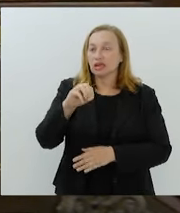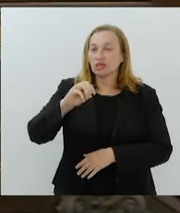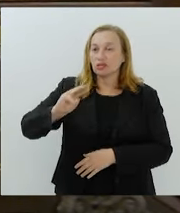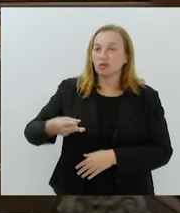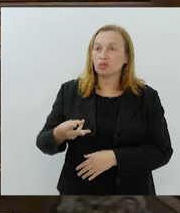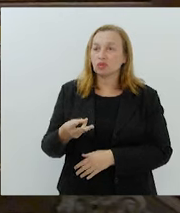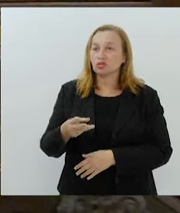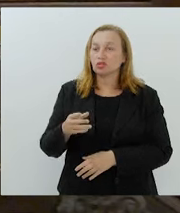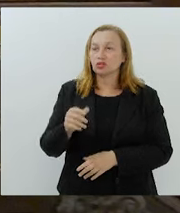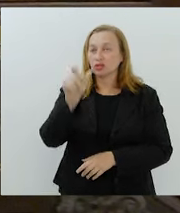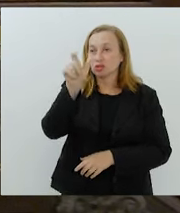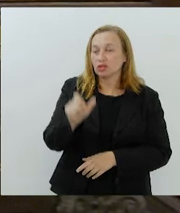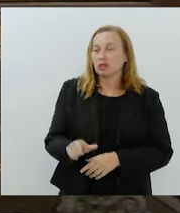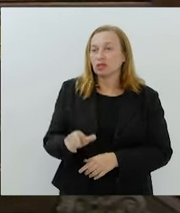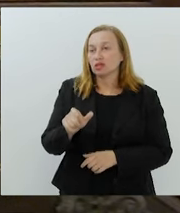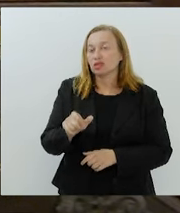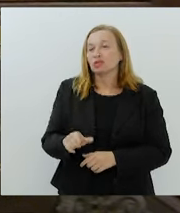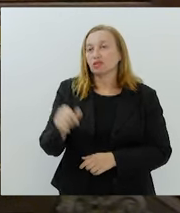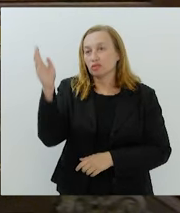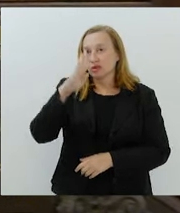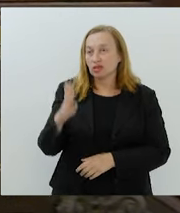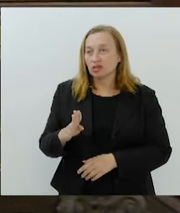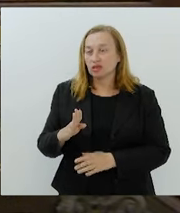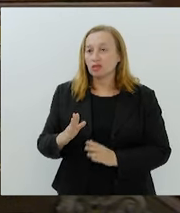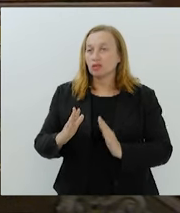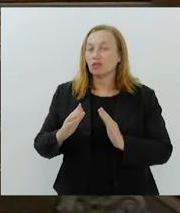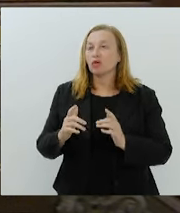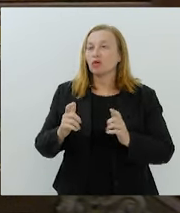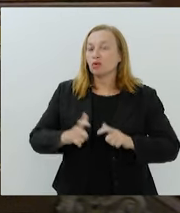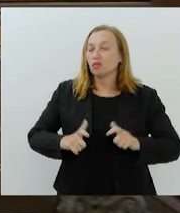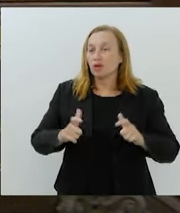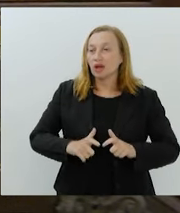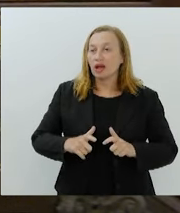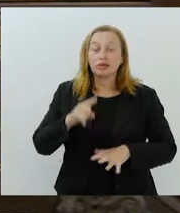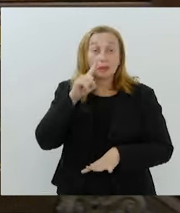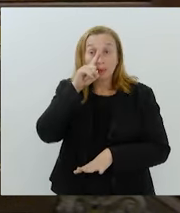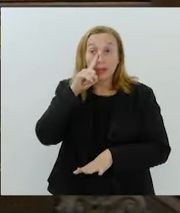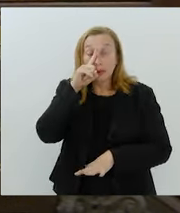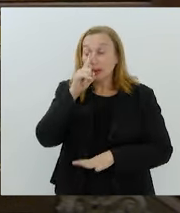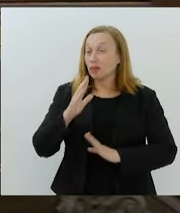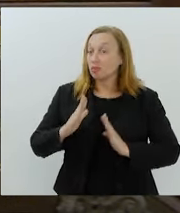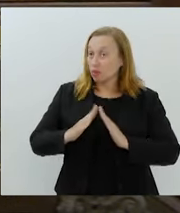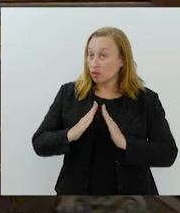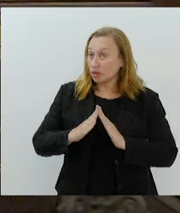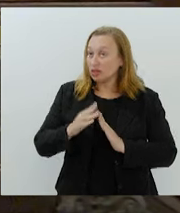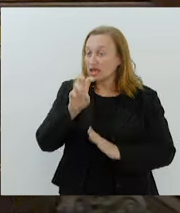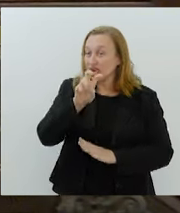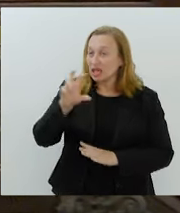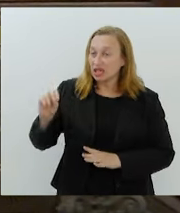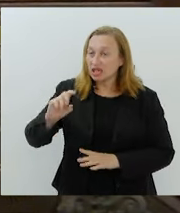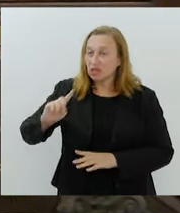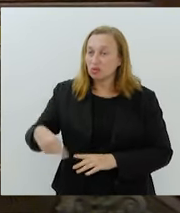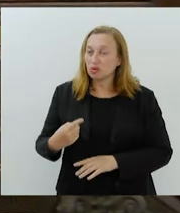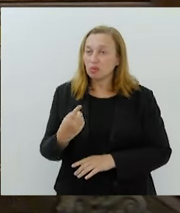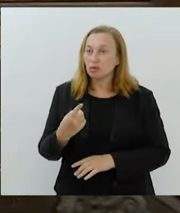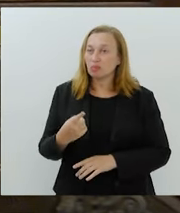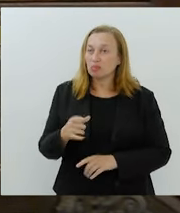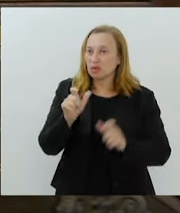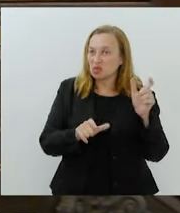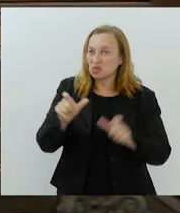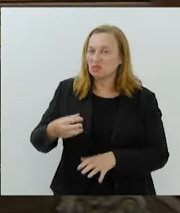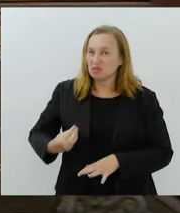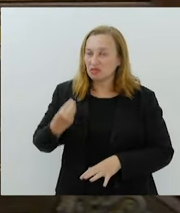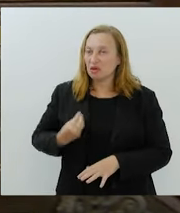SEMADEM, em áreas de risco. Só no município do Rio de Janeiro são quase 500 mil pessoas. Não é que elas vivam mal.